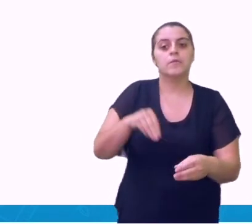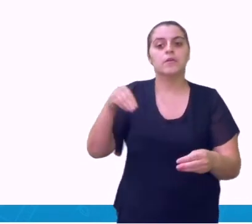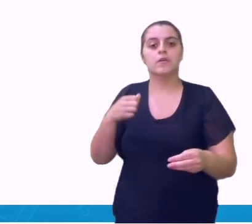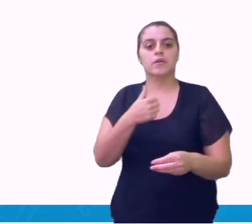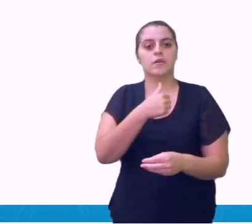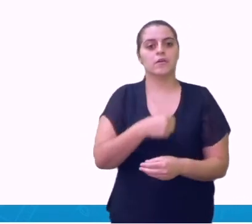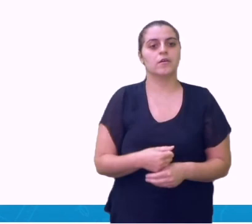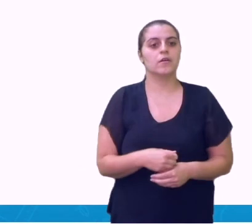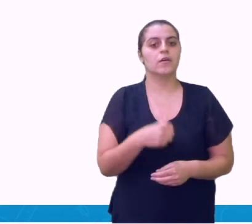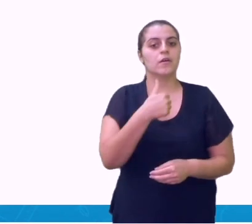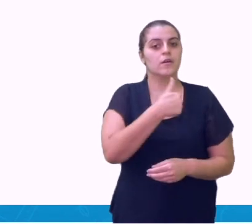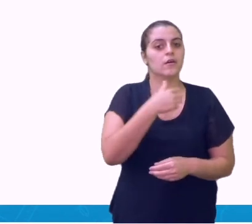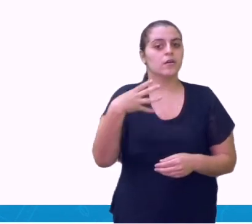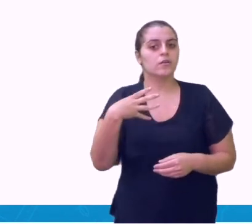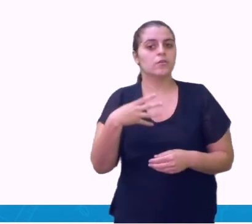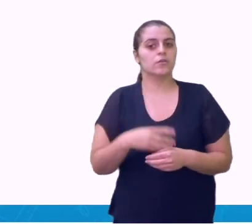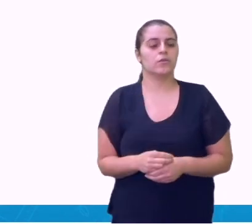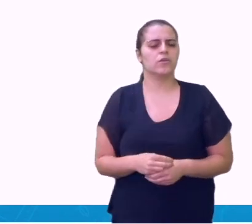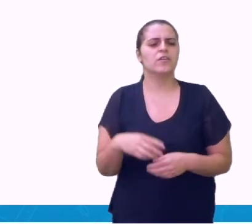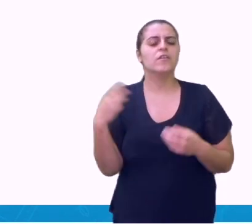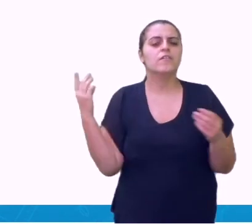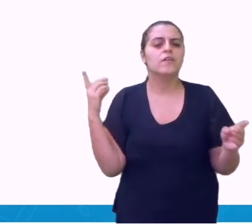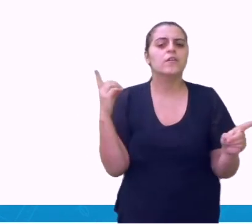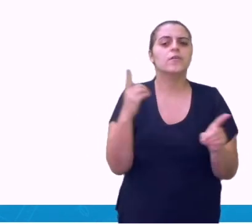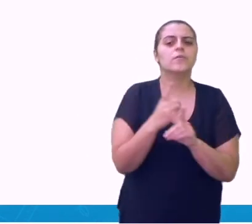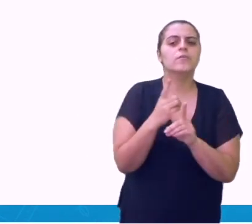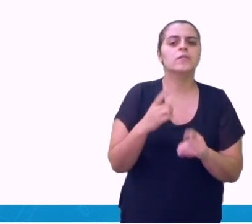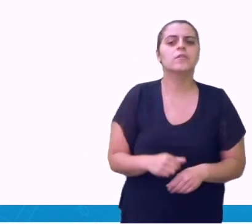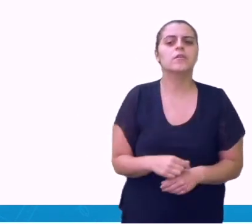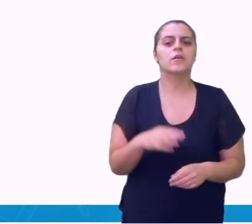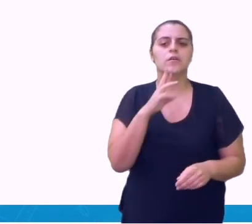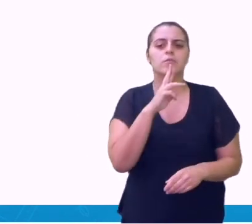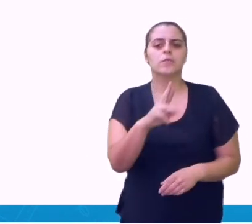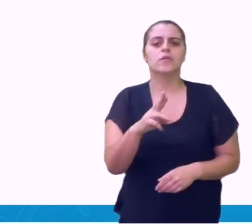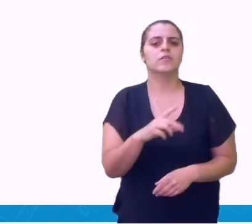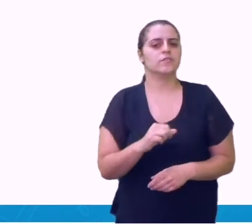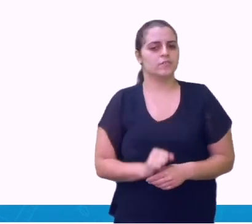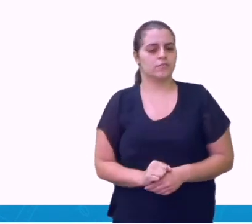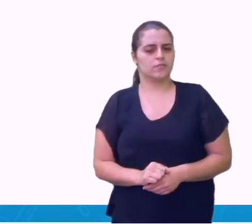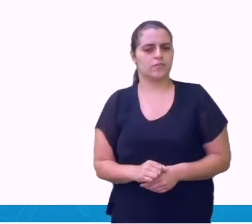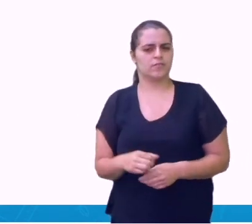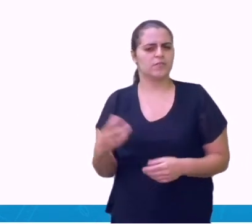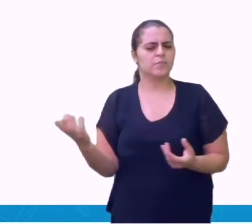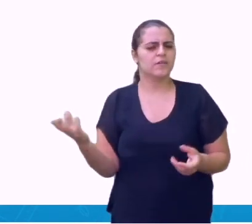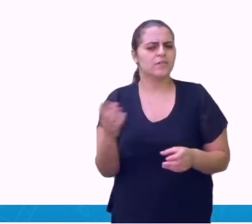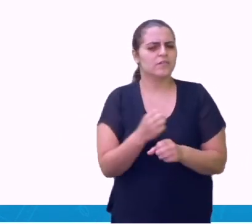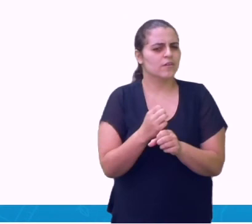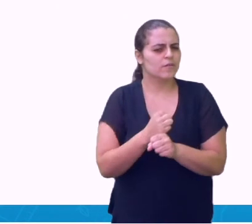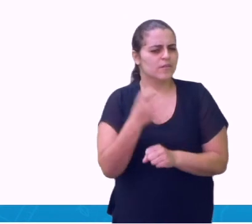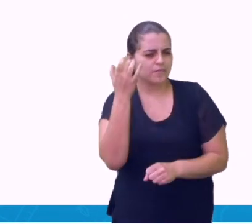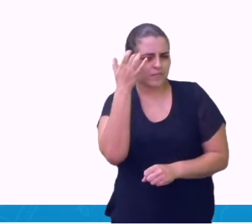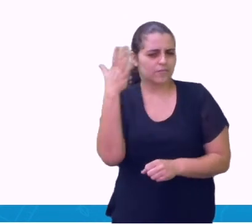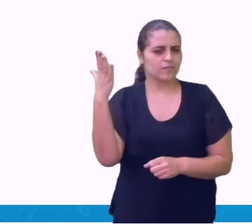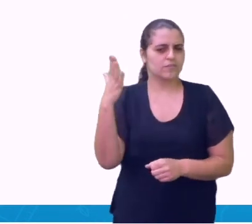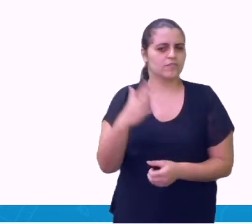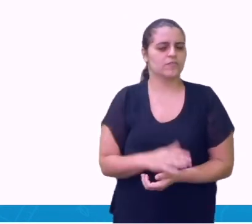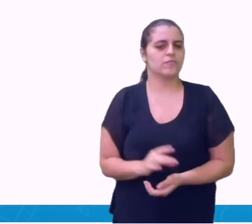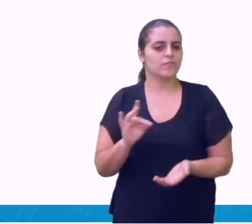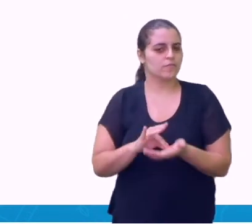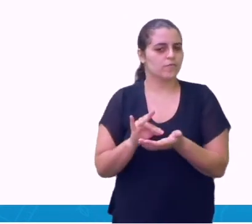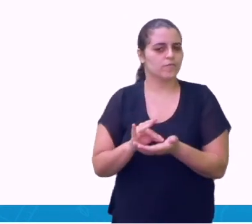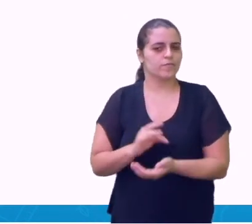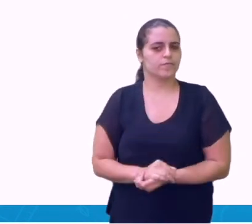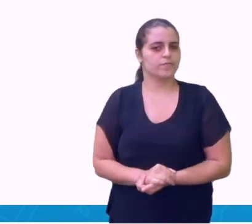14. Vai achar o valor total? Vai! Mas na forma de cálculo é mais fácil, não é